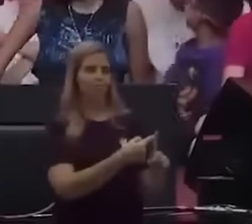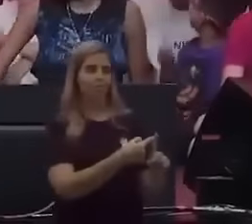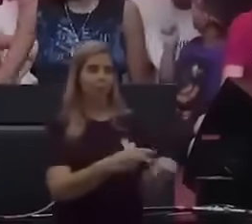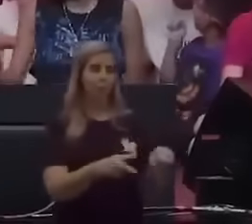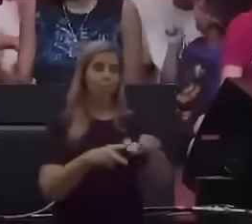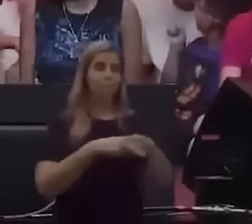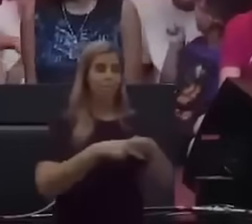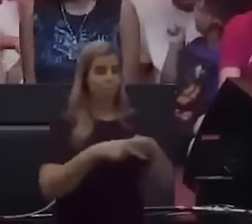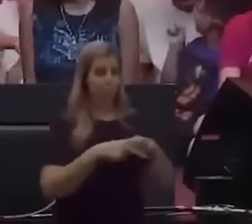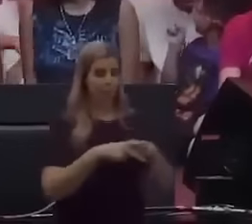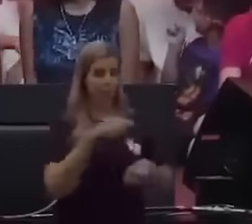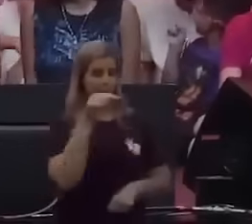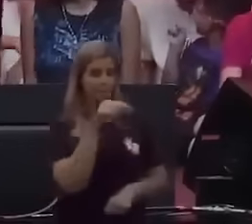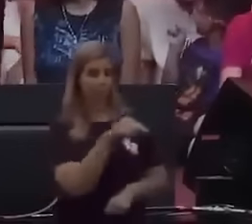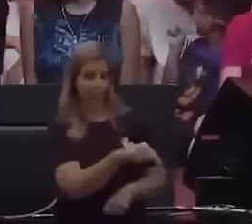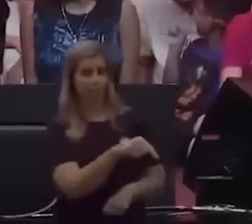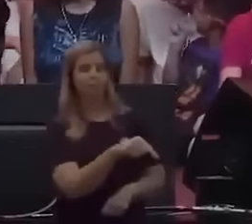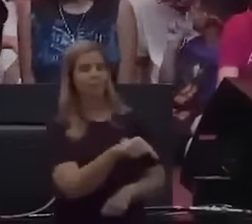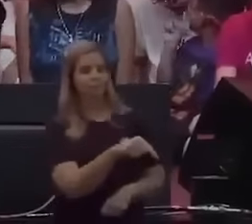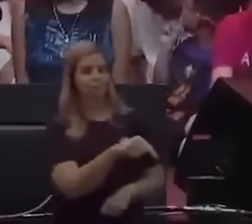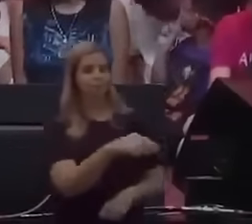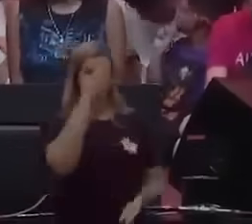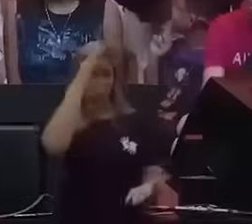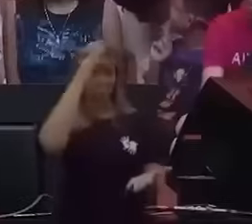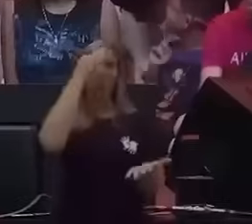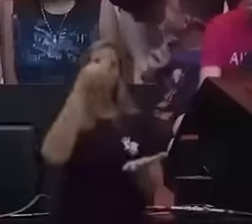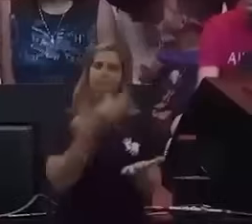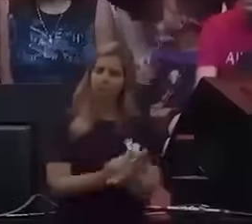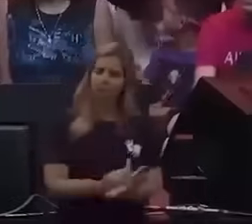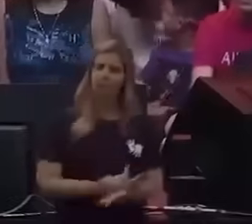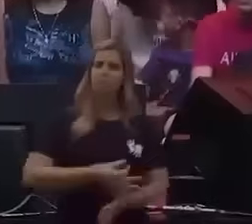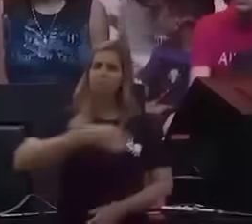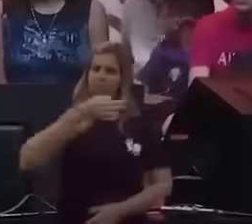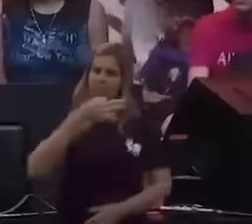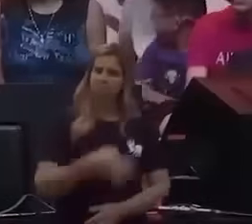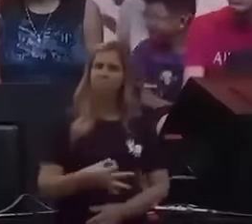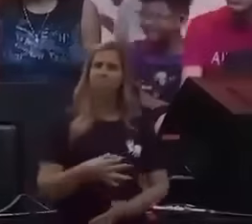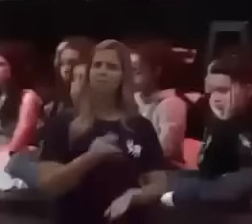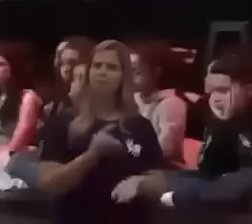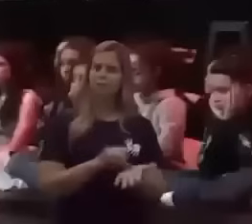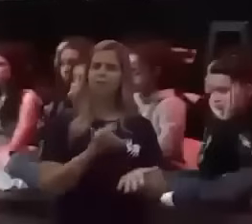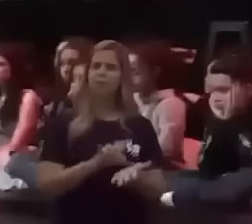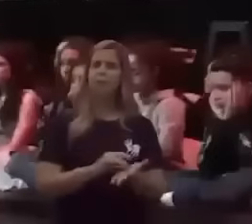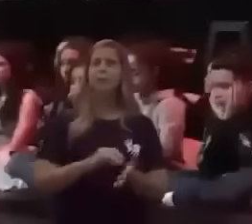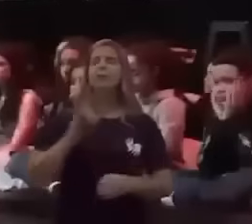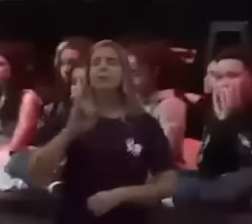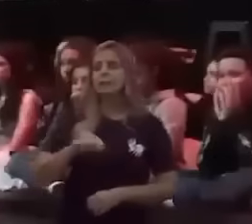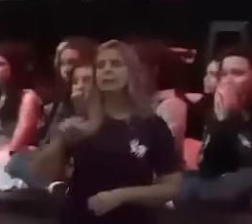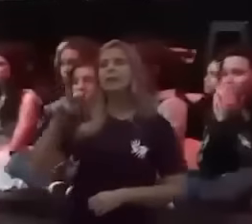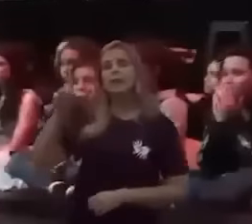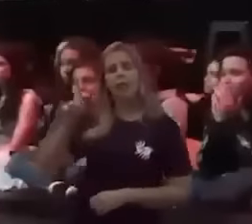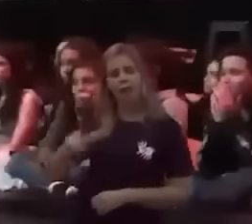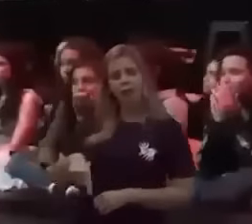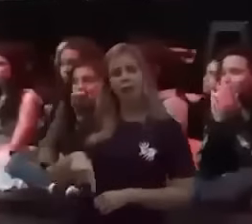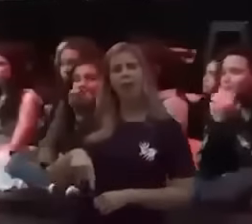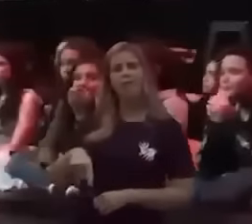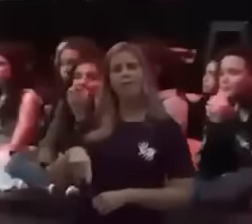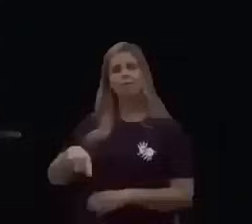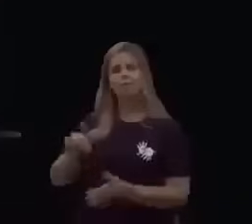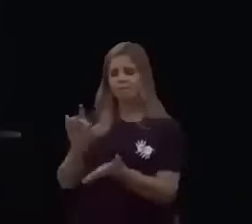Este homem é aquele que é capaz de uma fé robusta: se és tu, Senhor, manda-me ir ter contigo por sobre as